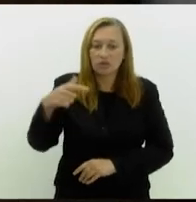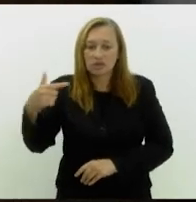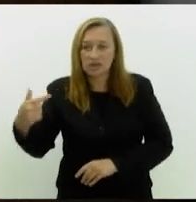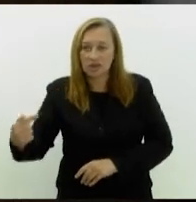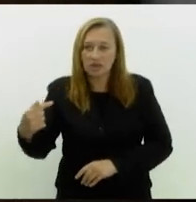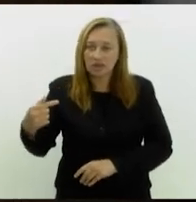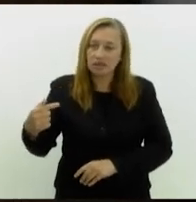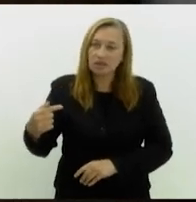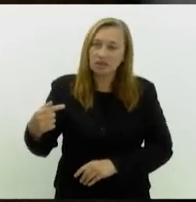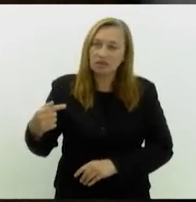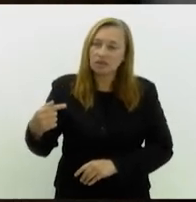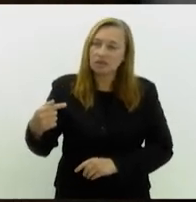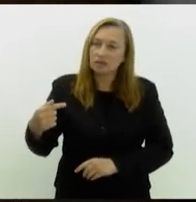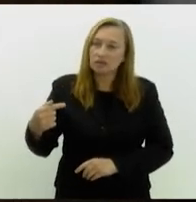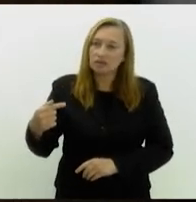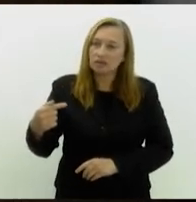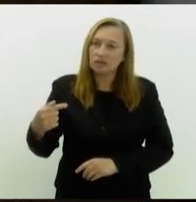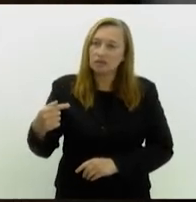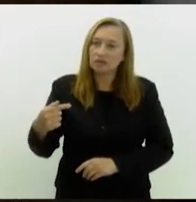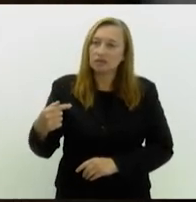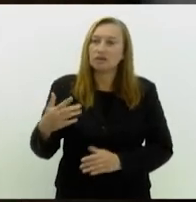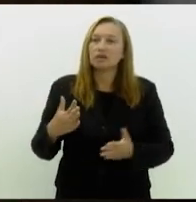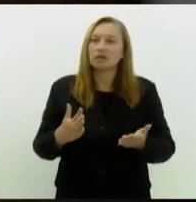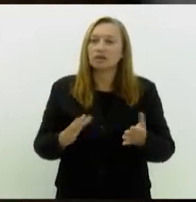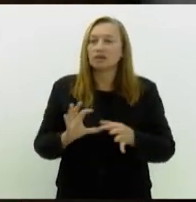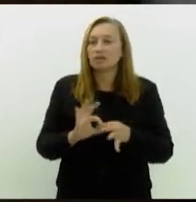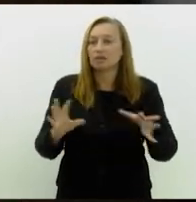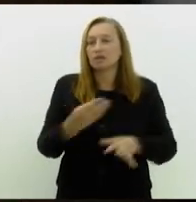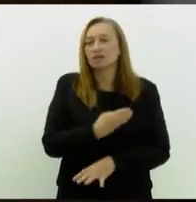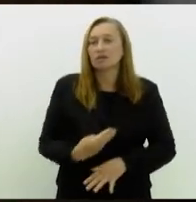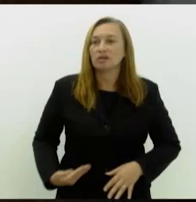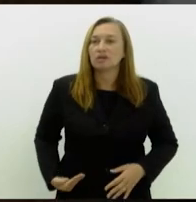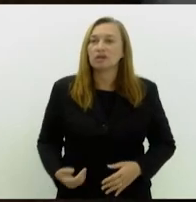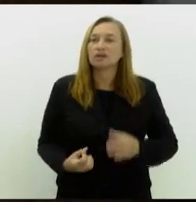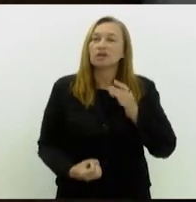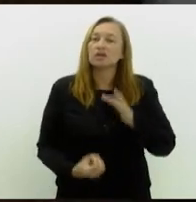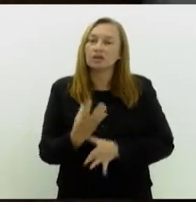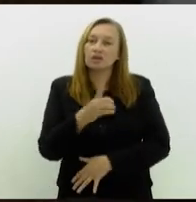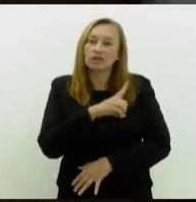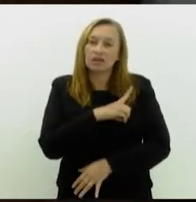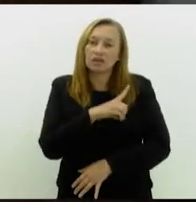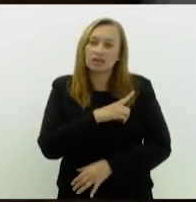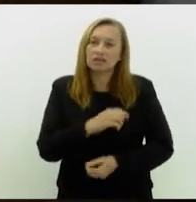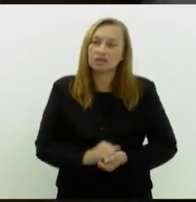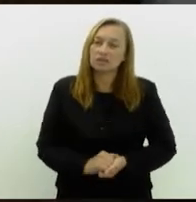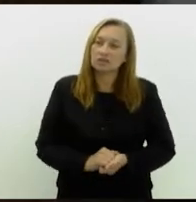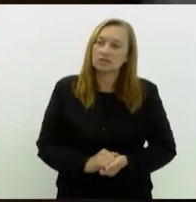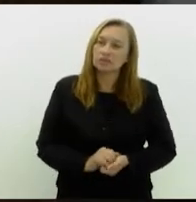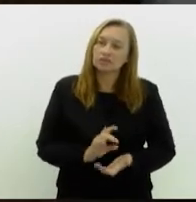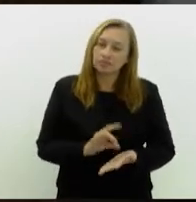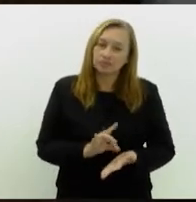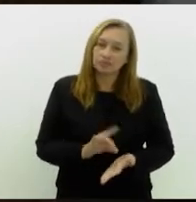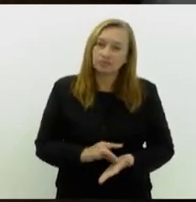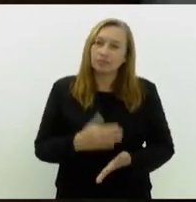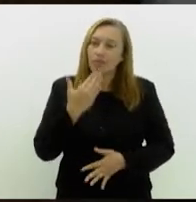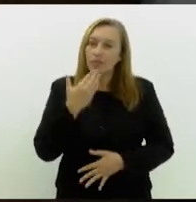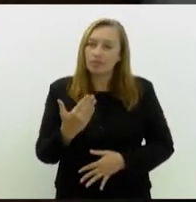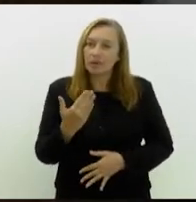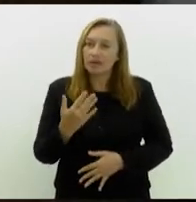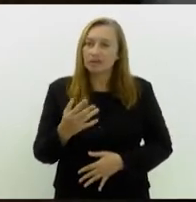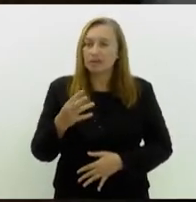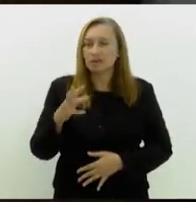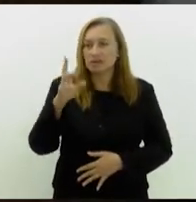8787 que sancionada pelo pelo Governador que criou a delegacia não D verdade que eu Solicito a vossa